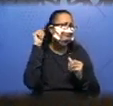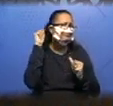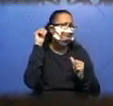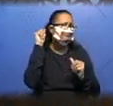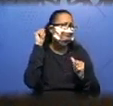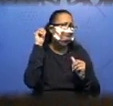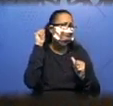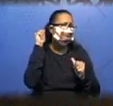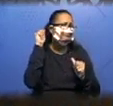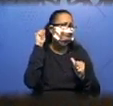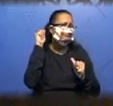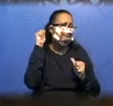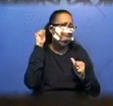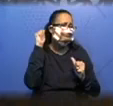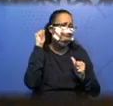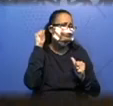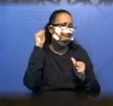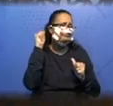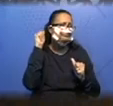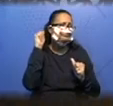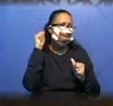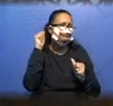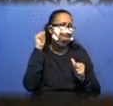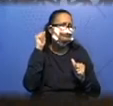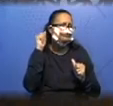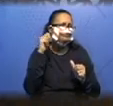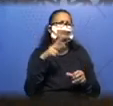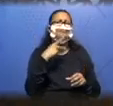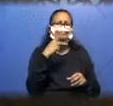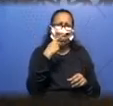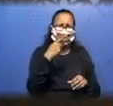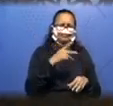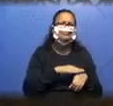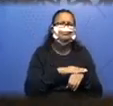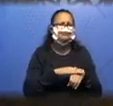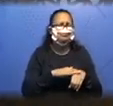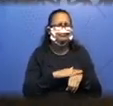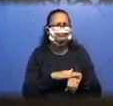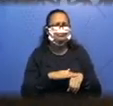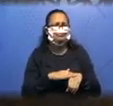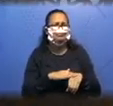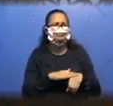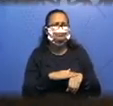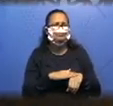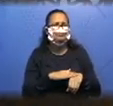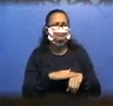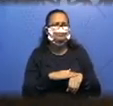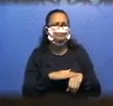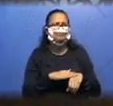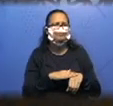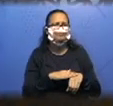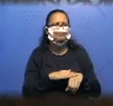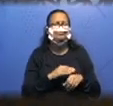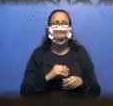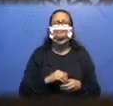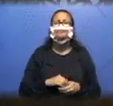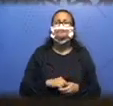Espanha, que era o rei Fernando, e fez essa proposta para ele.